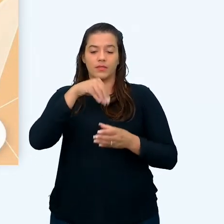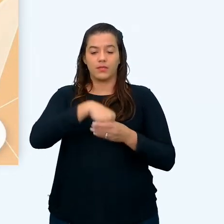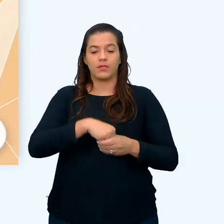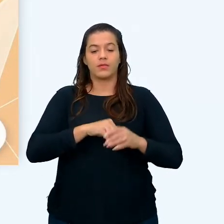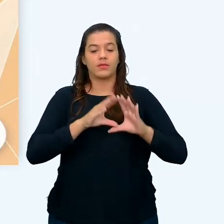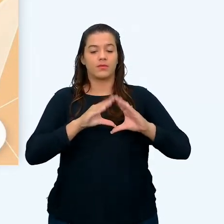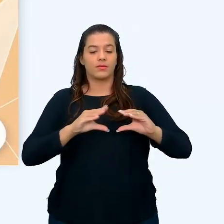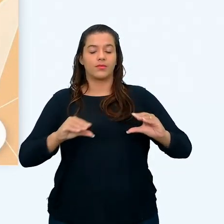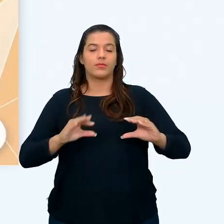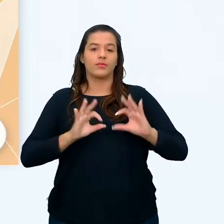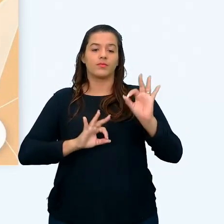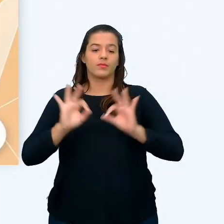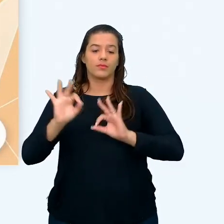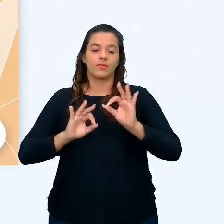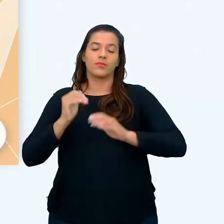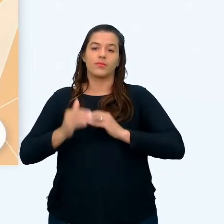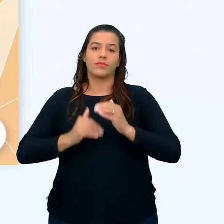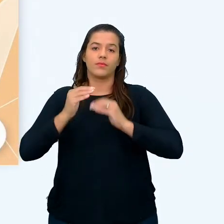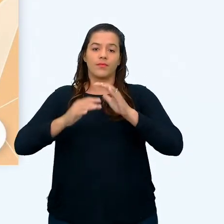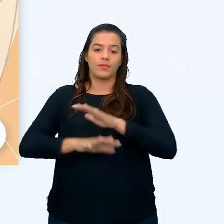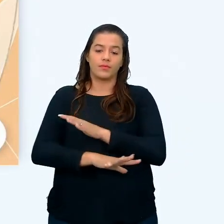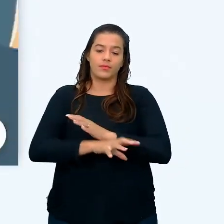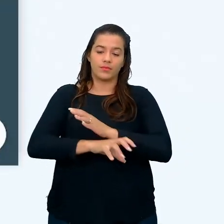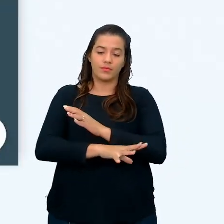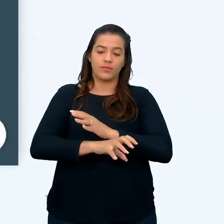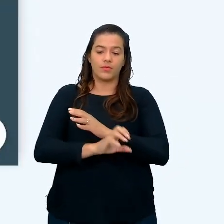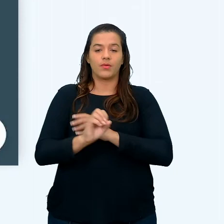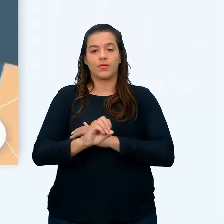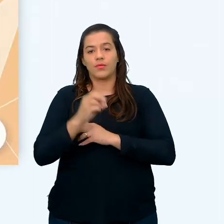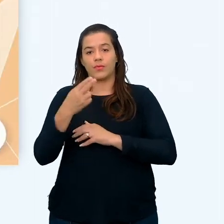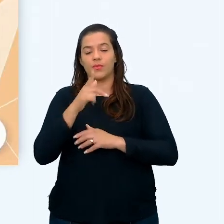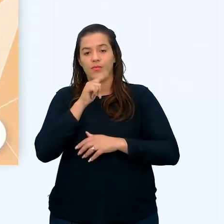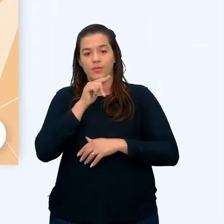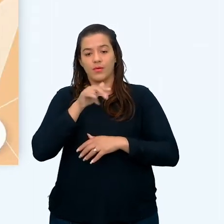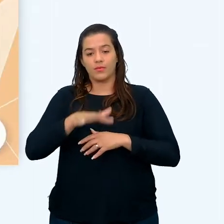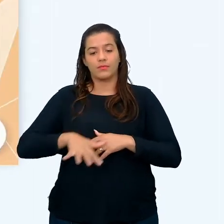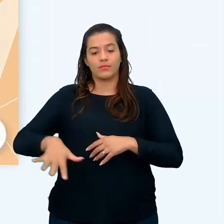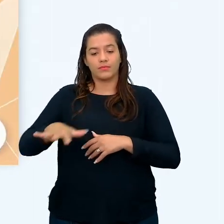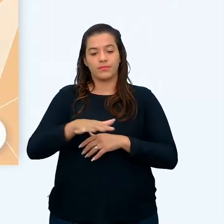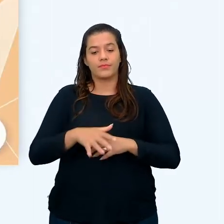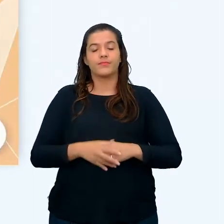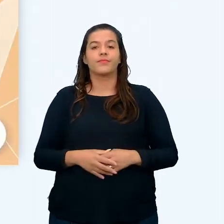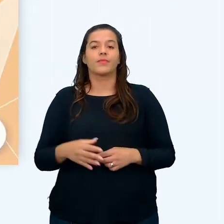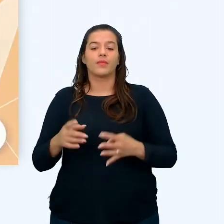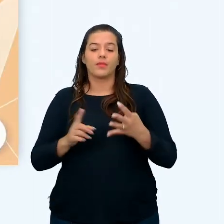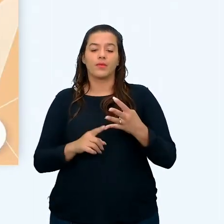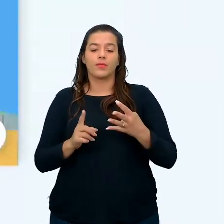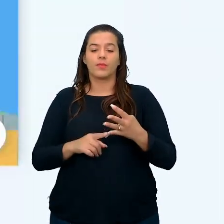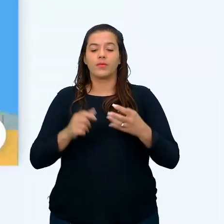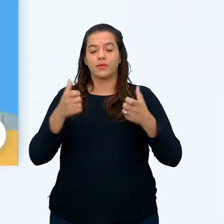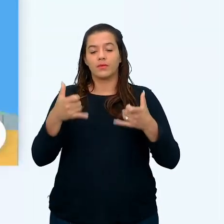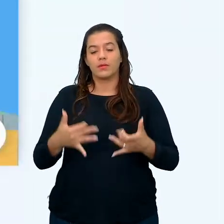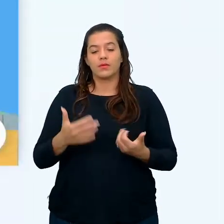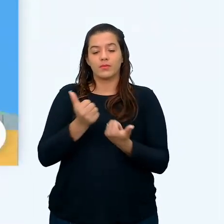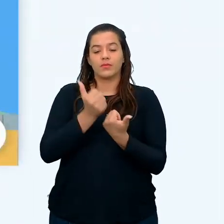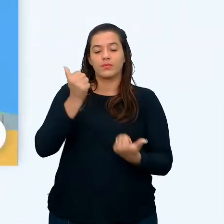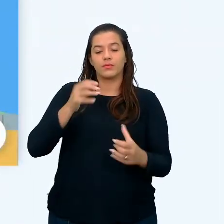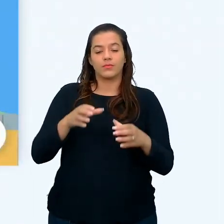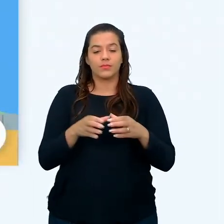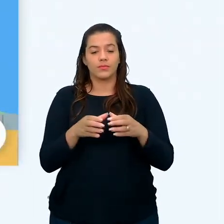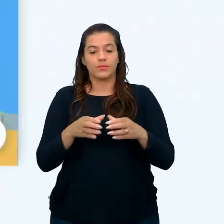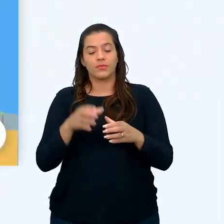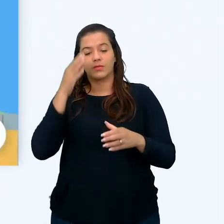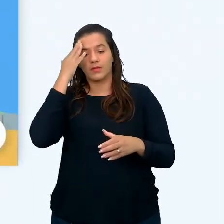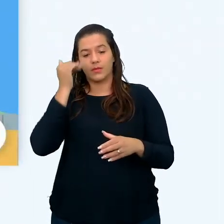restringir o desenvolvimento de raízes e ou circulação de água. O quarto nível, o subgrupo, vai indicar se o solo é típico